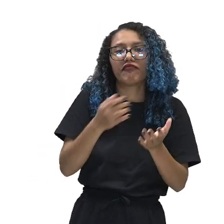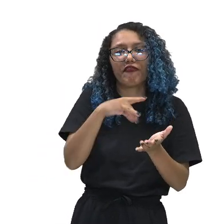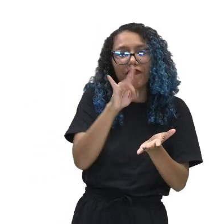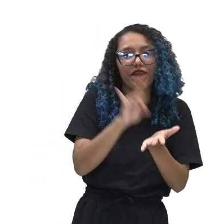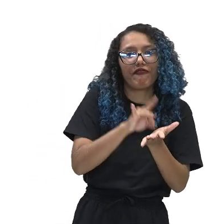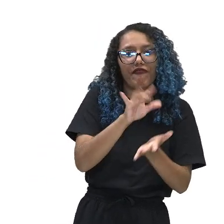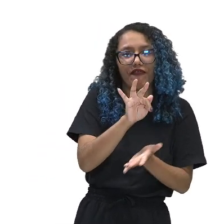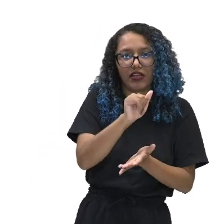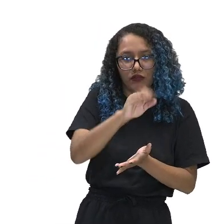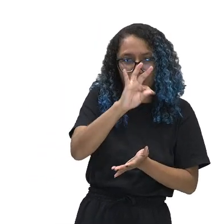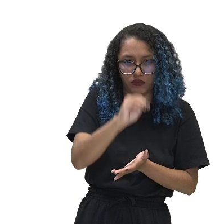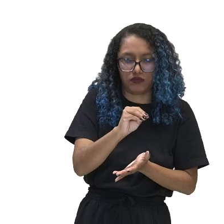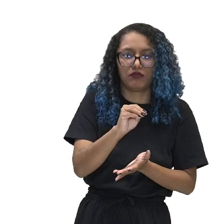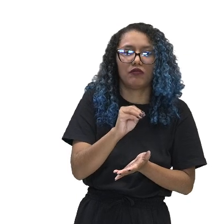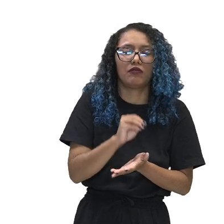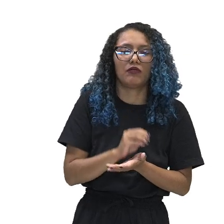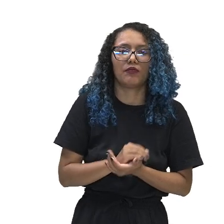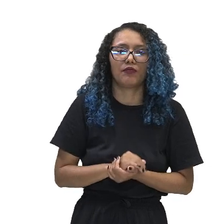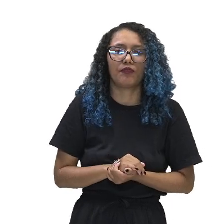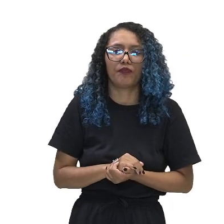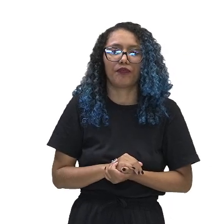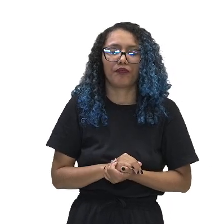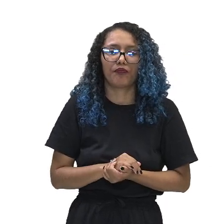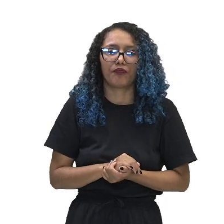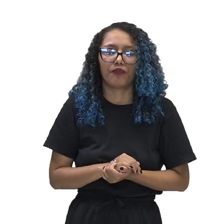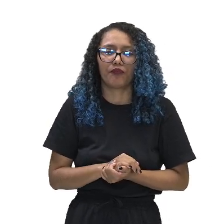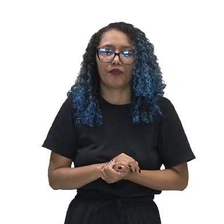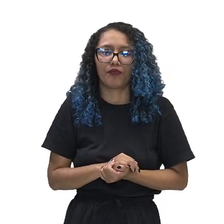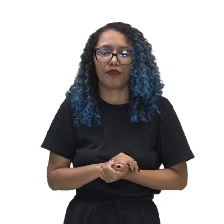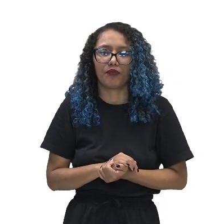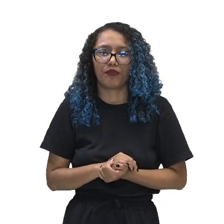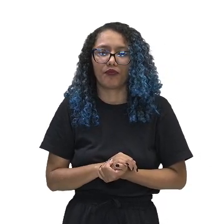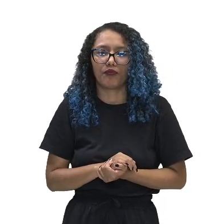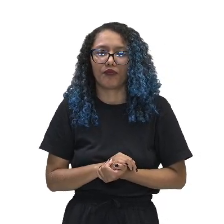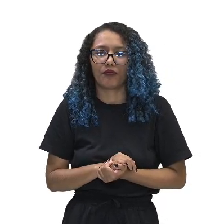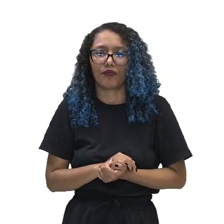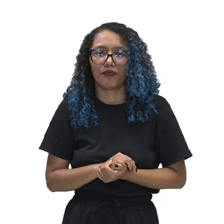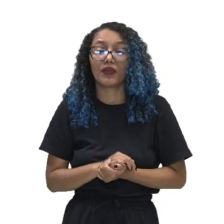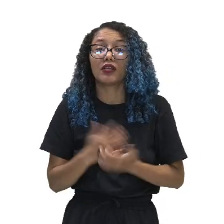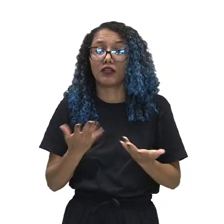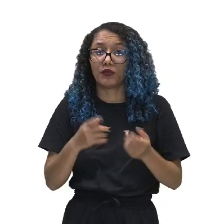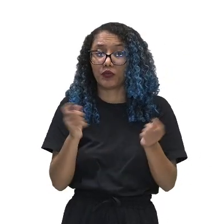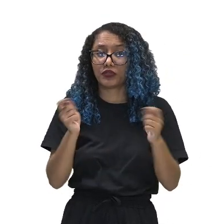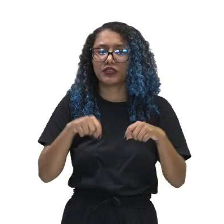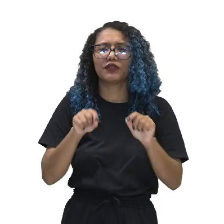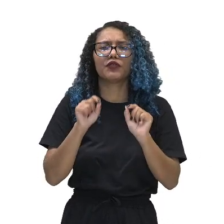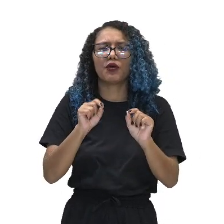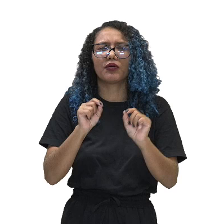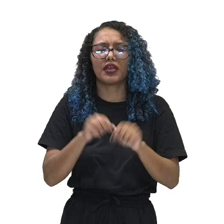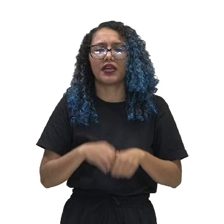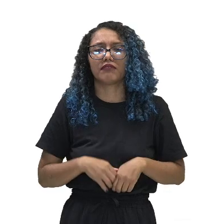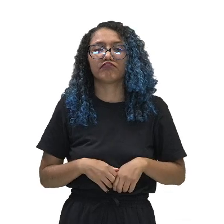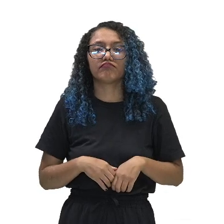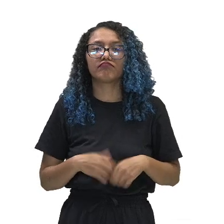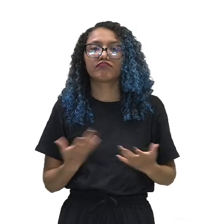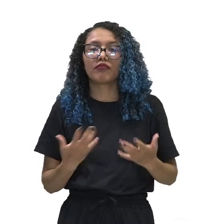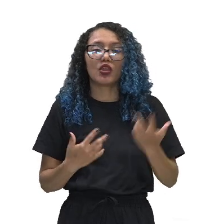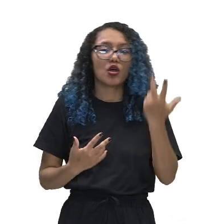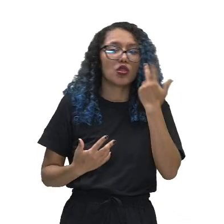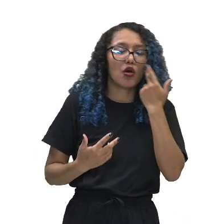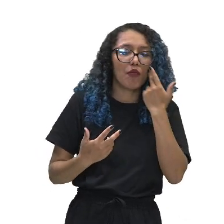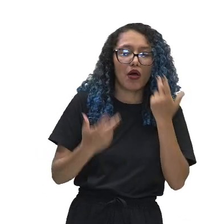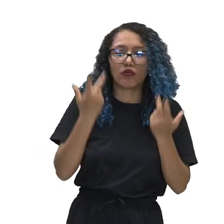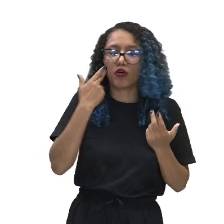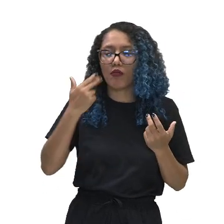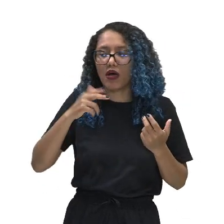a partir disso, foi possível conceber uma definição do normal e do patológico em